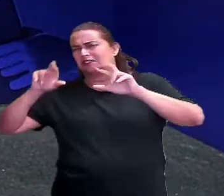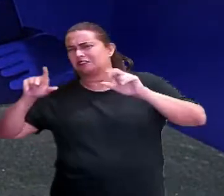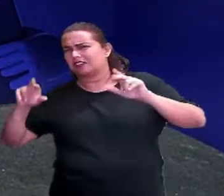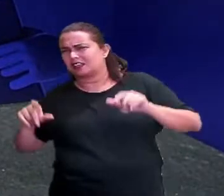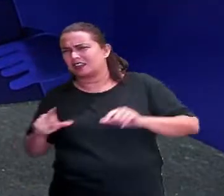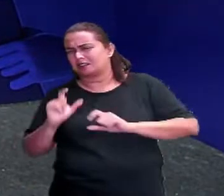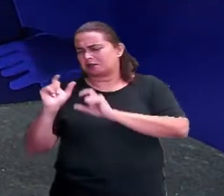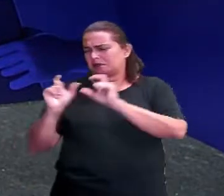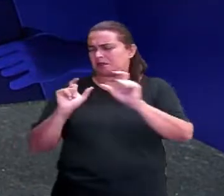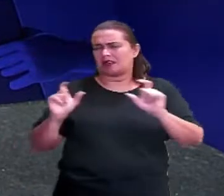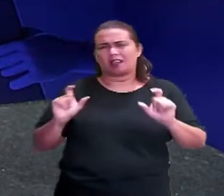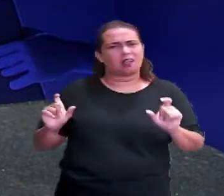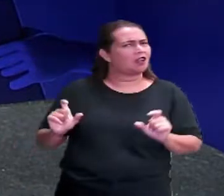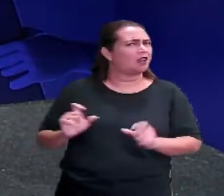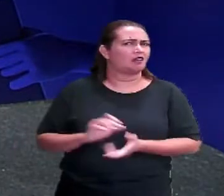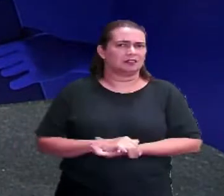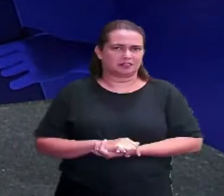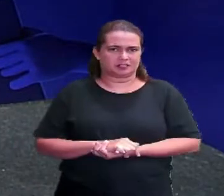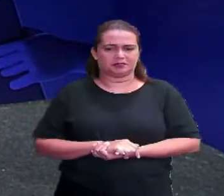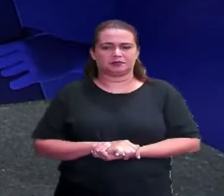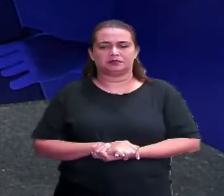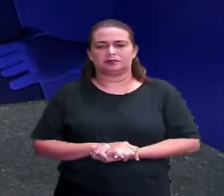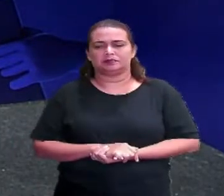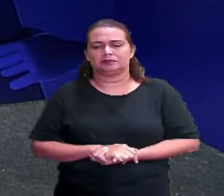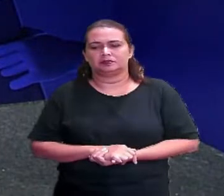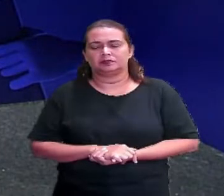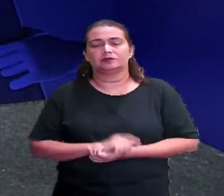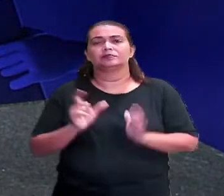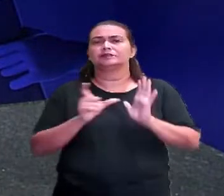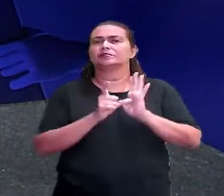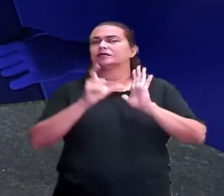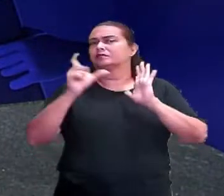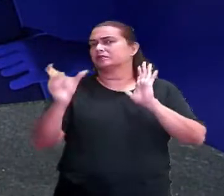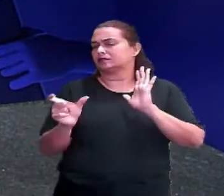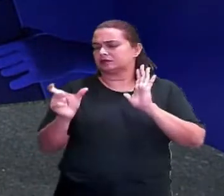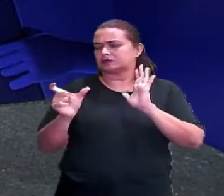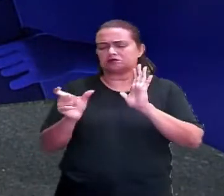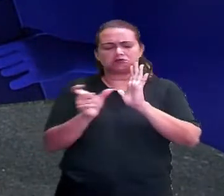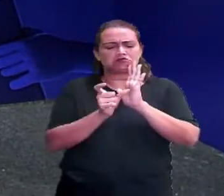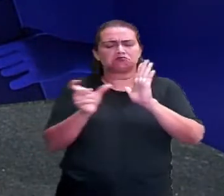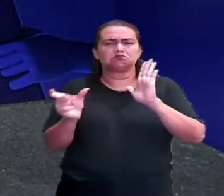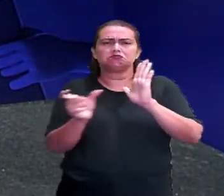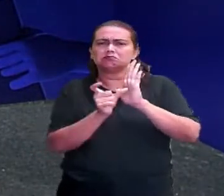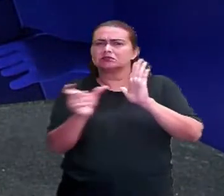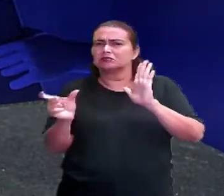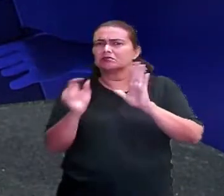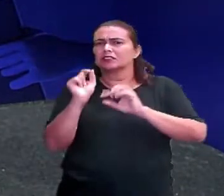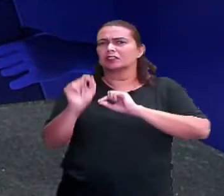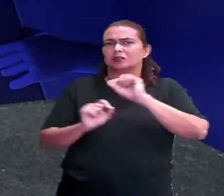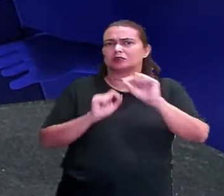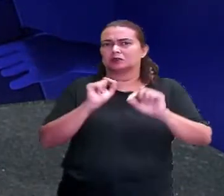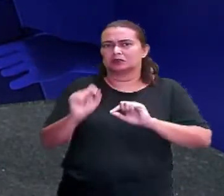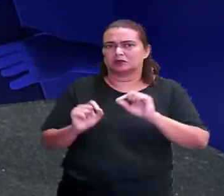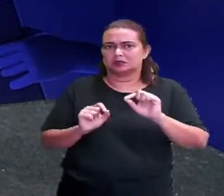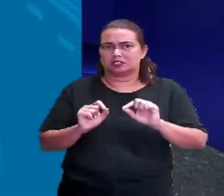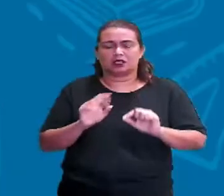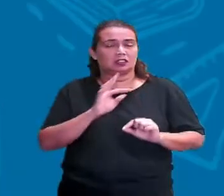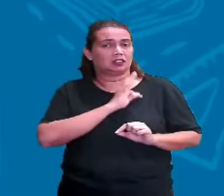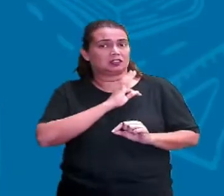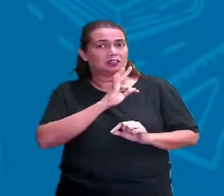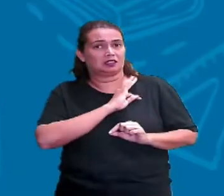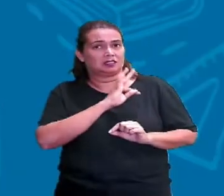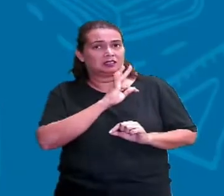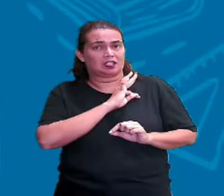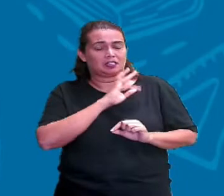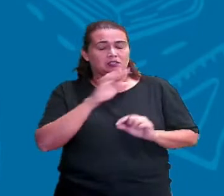a pauta, entre outros. Então, o que é o jargão? É uma terminologia técnica, ou